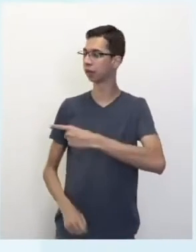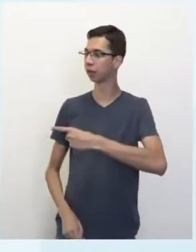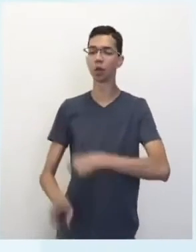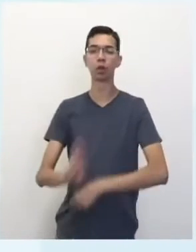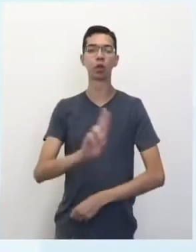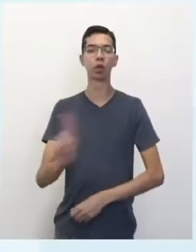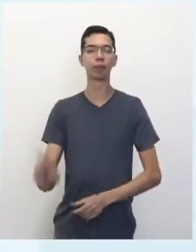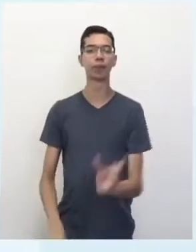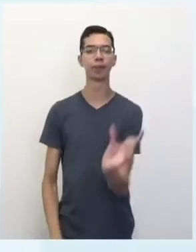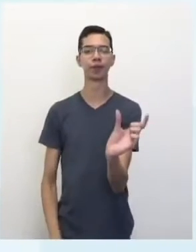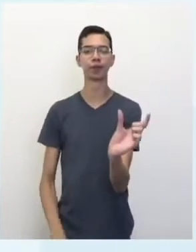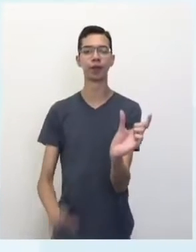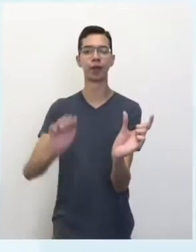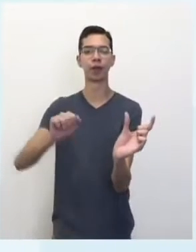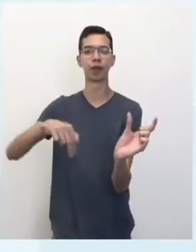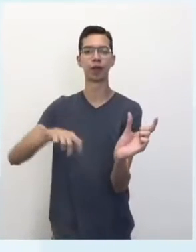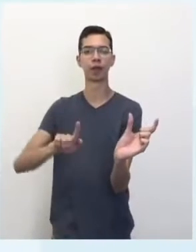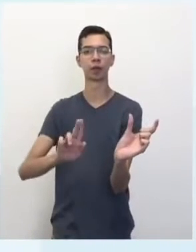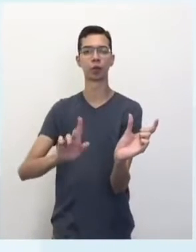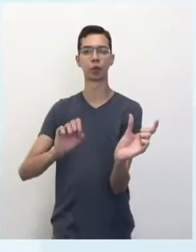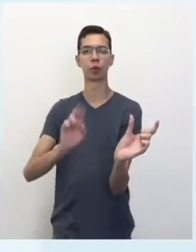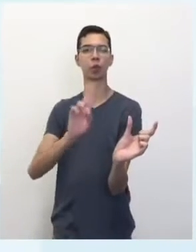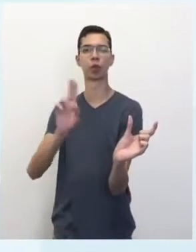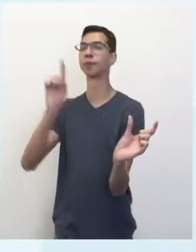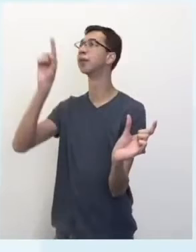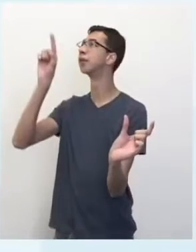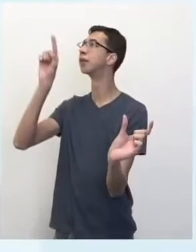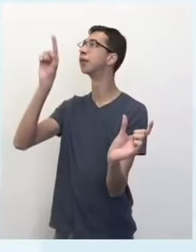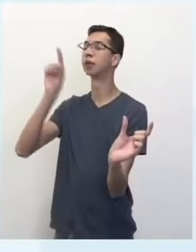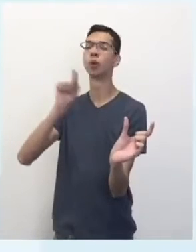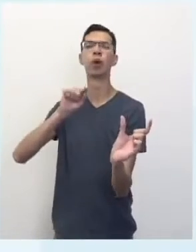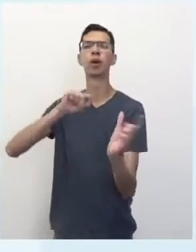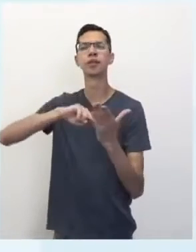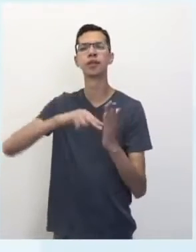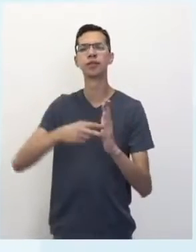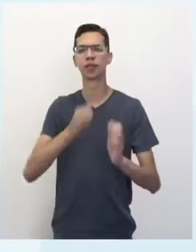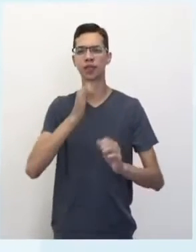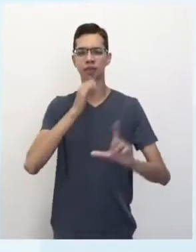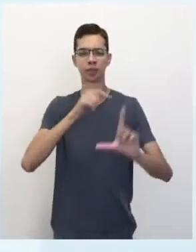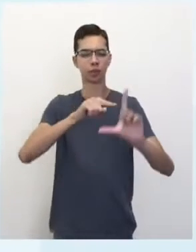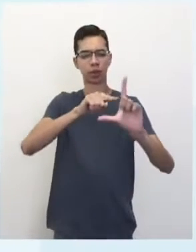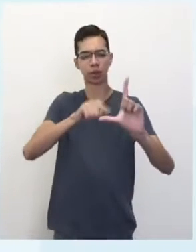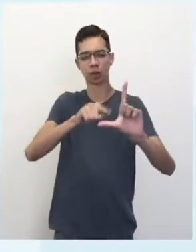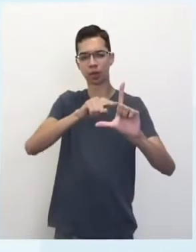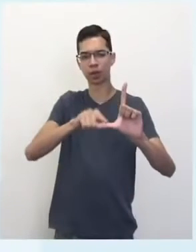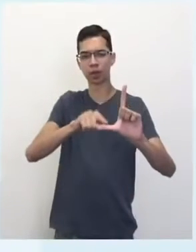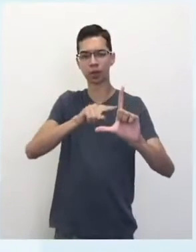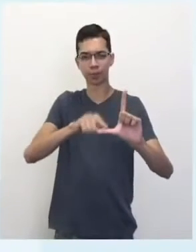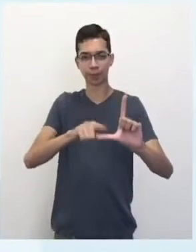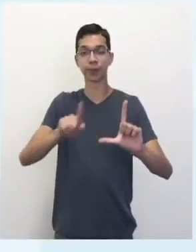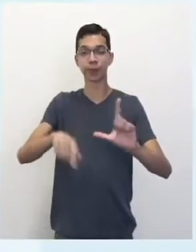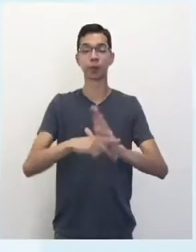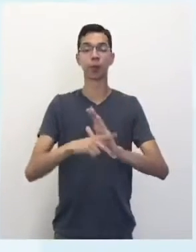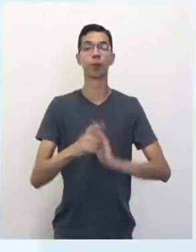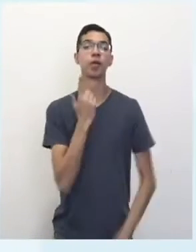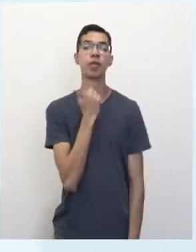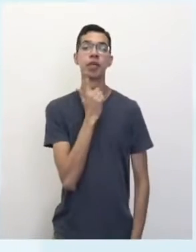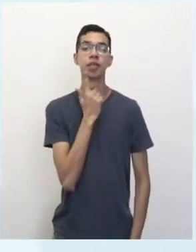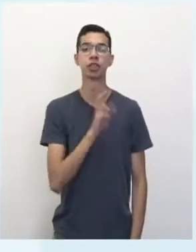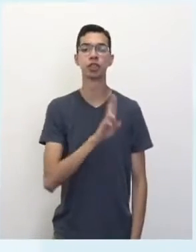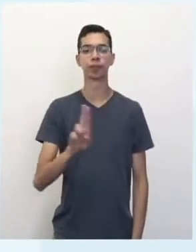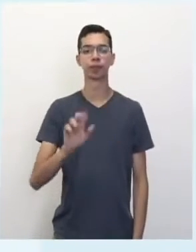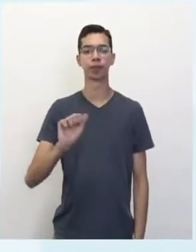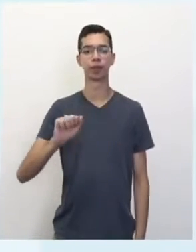essa origem, né? Então a origem da palavra, no caso do ângulo, vem do latim, angulum, que no caso é